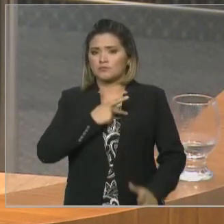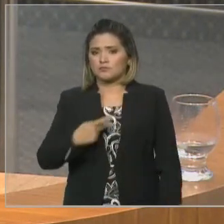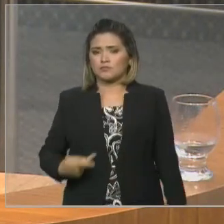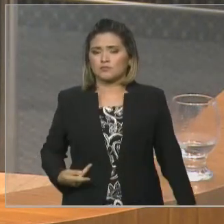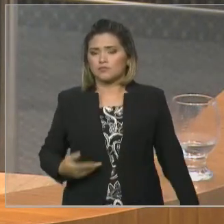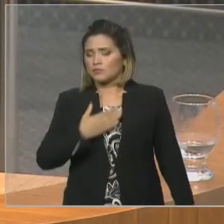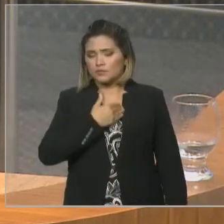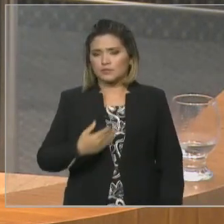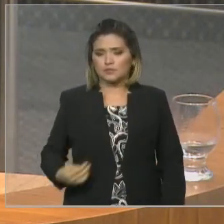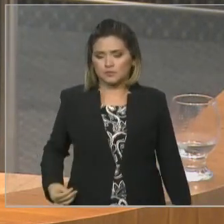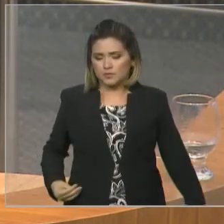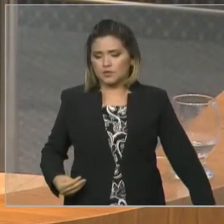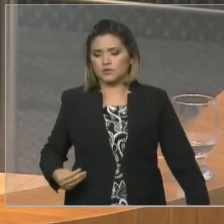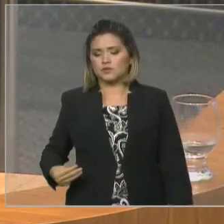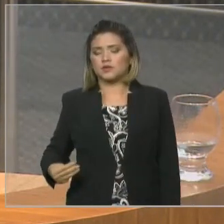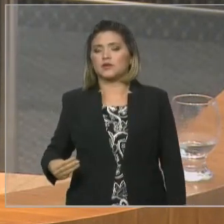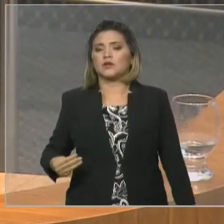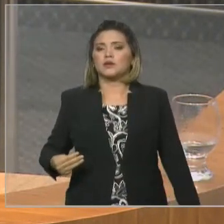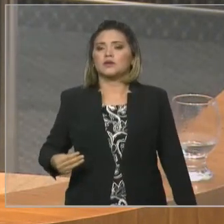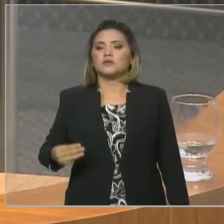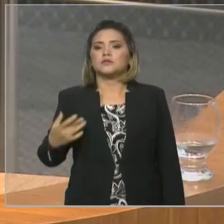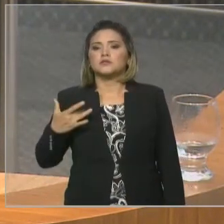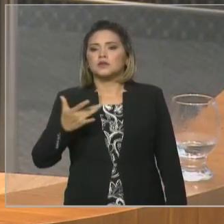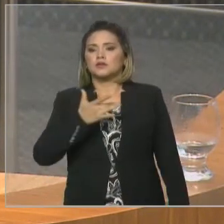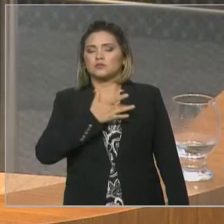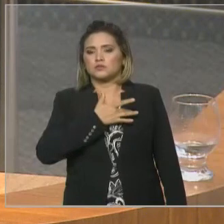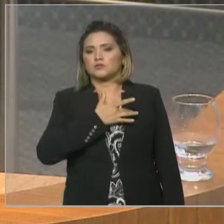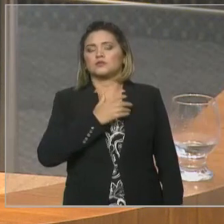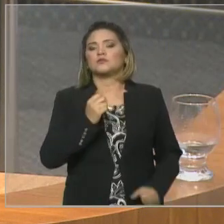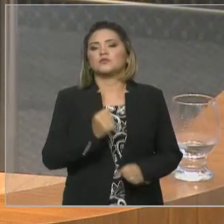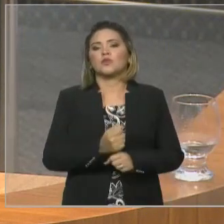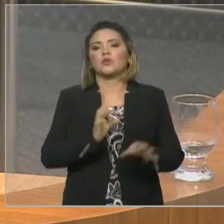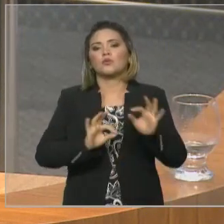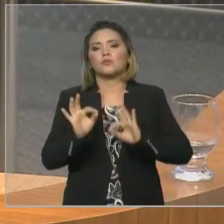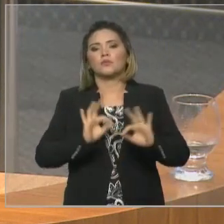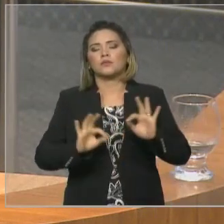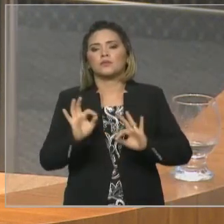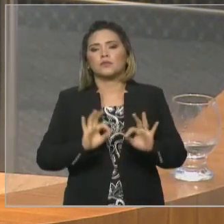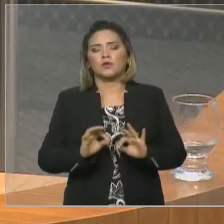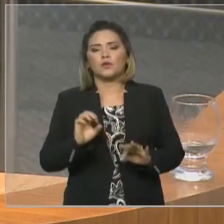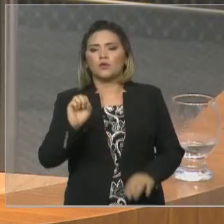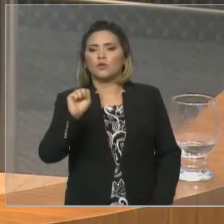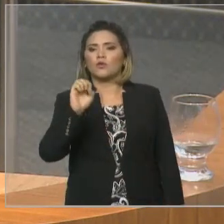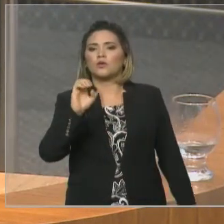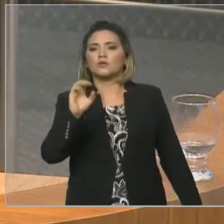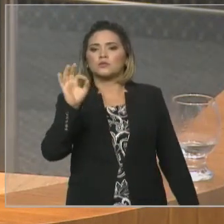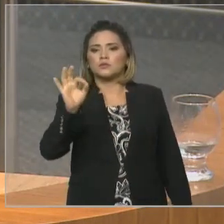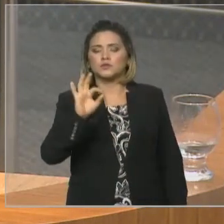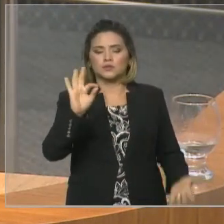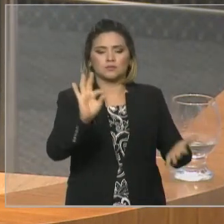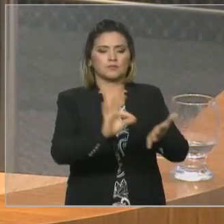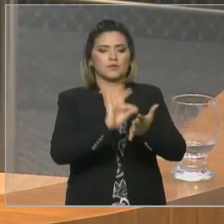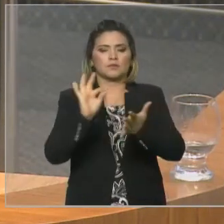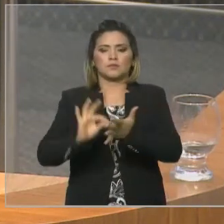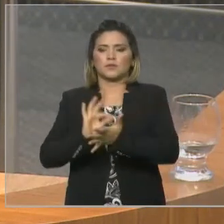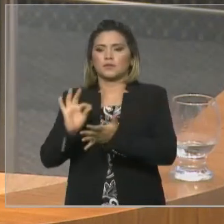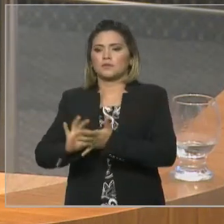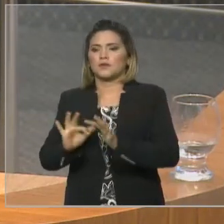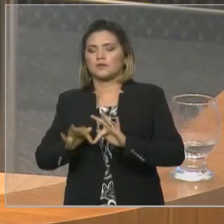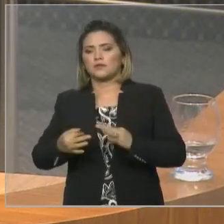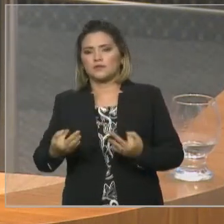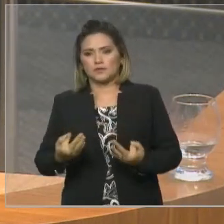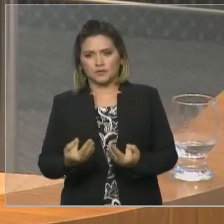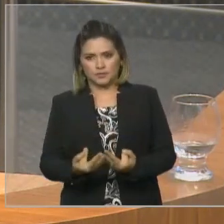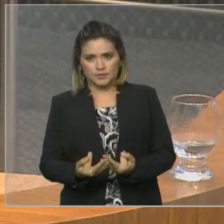disso. Construção do processo de territorialização com pelo menos 80% dos cadastros domiciliares individuais